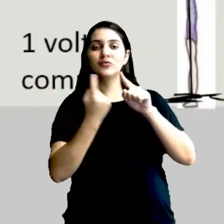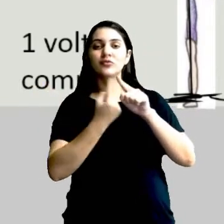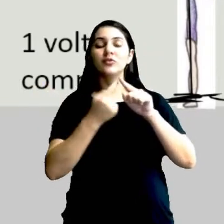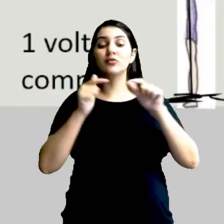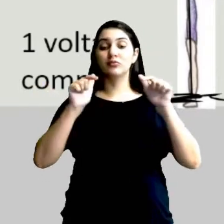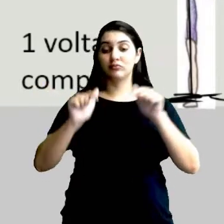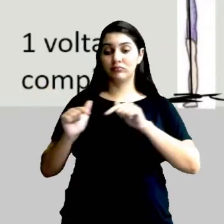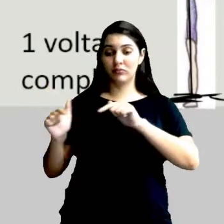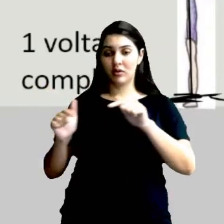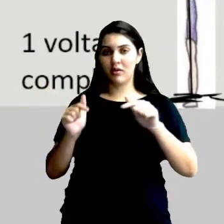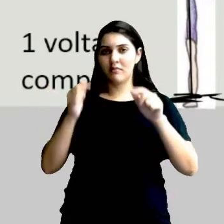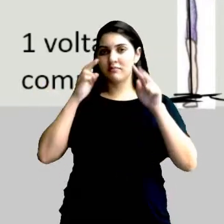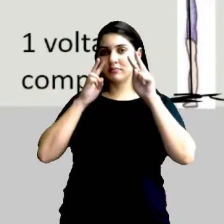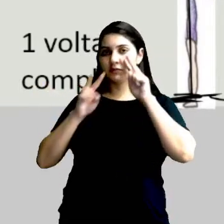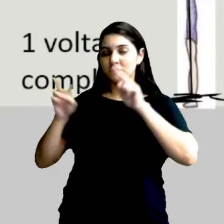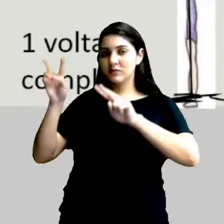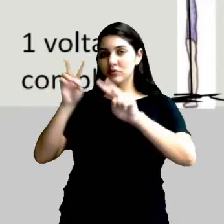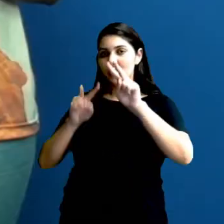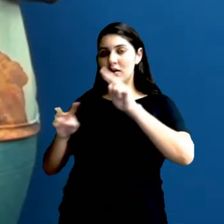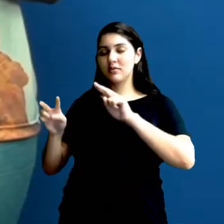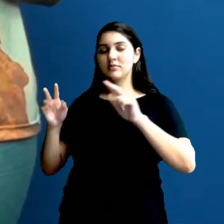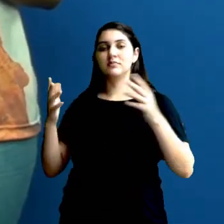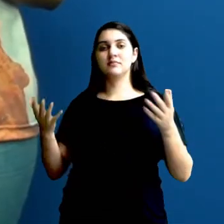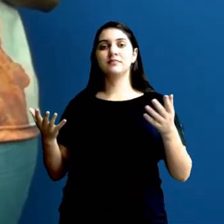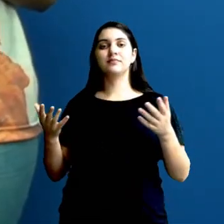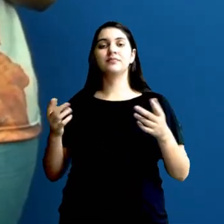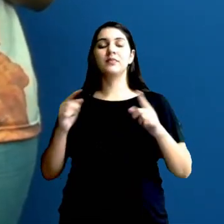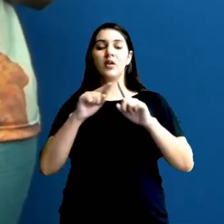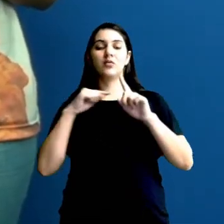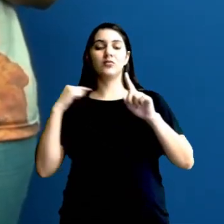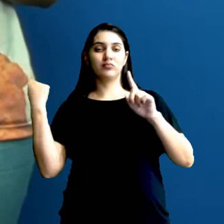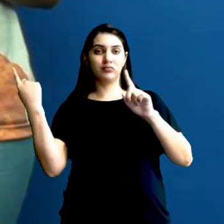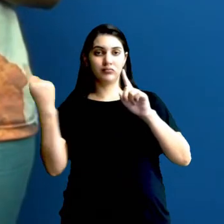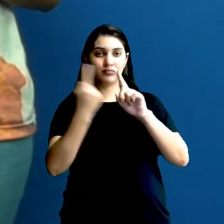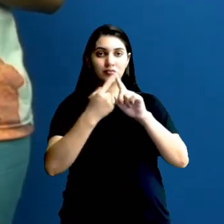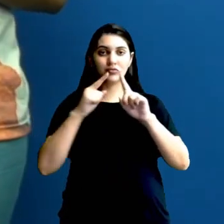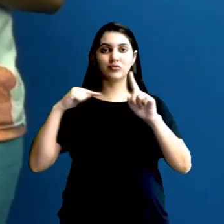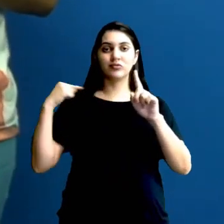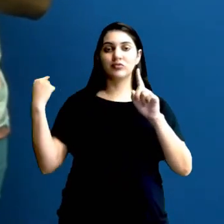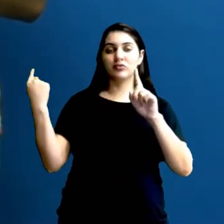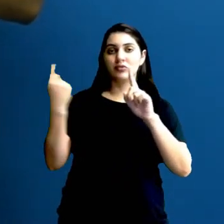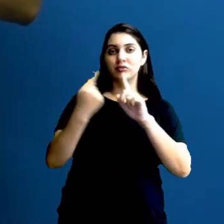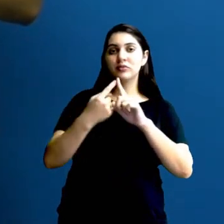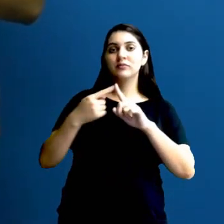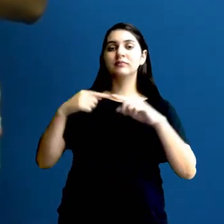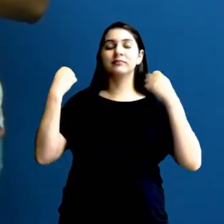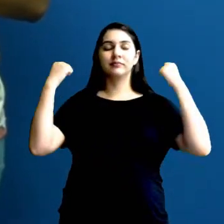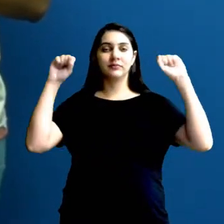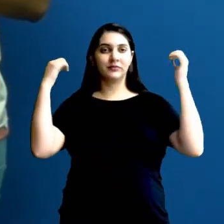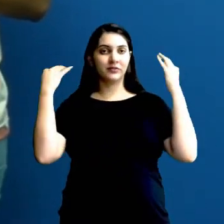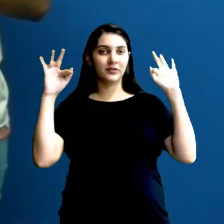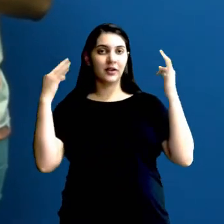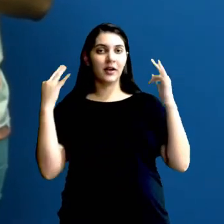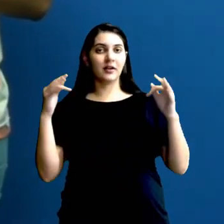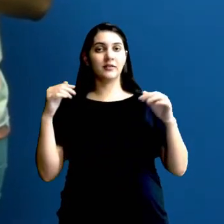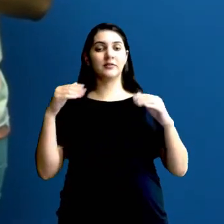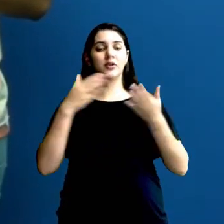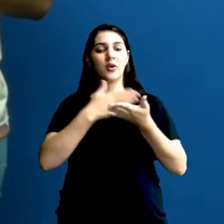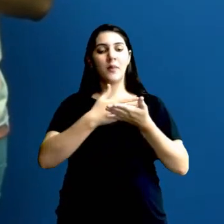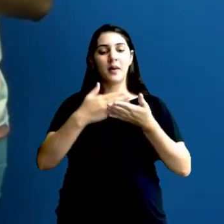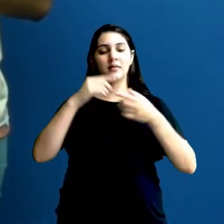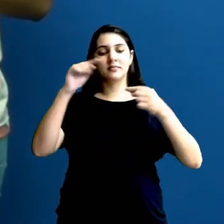barra. Vamos observar aqui os giros dados pela ginasta. Ela partiu daqui, ó, do